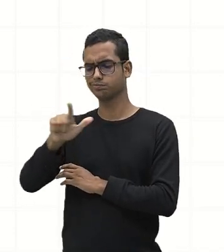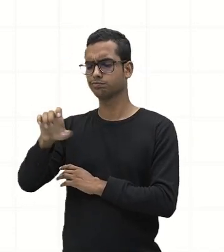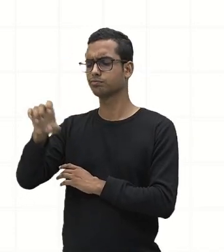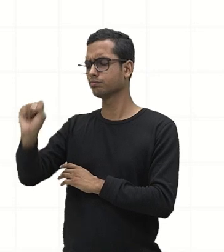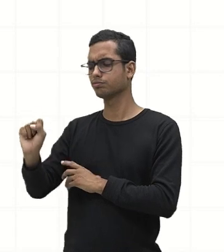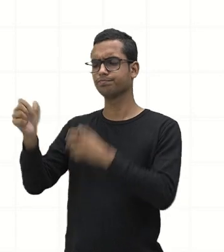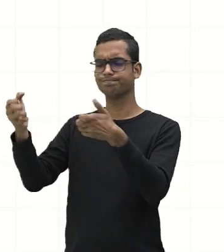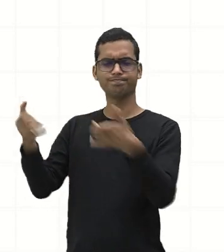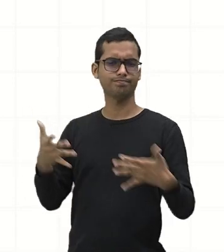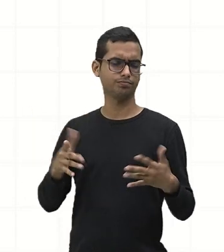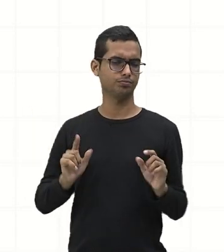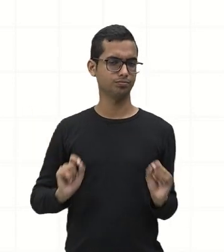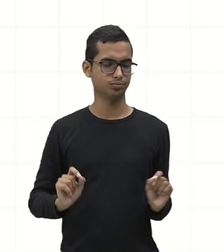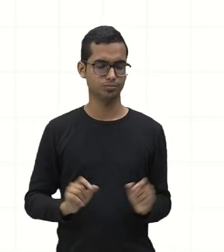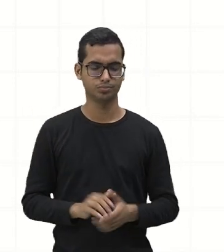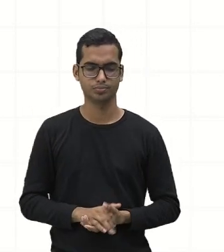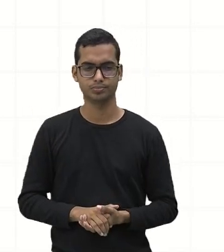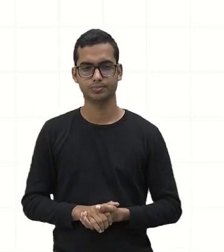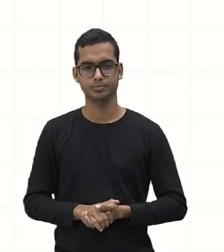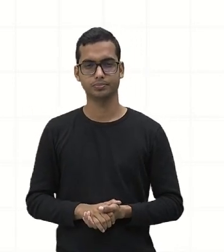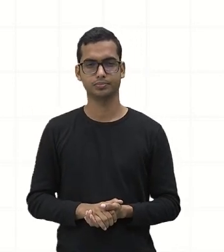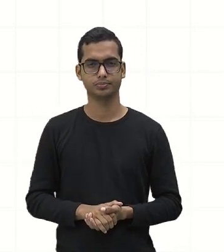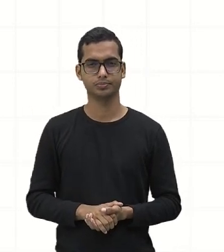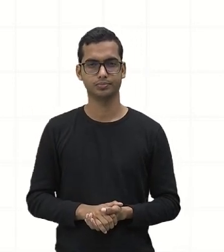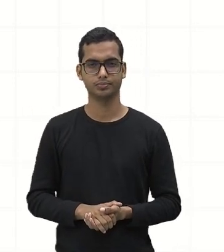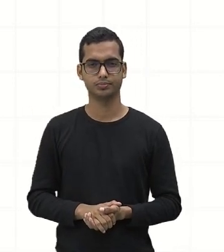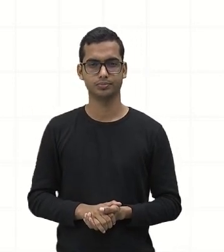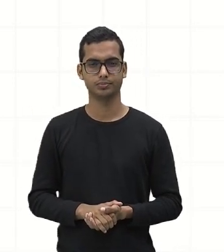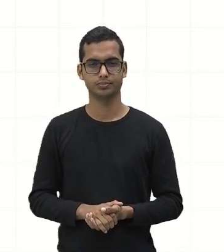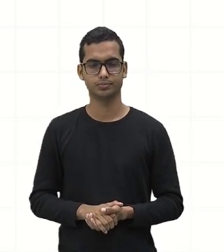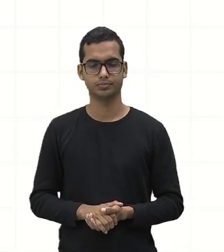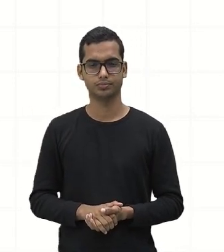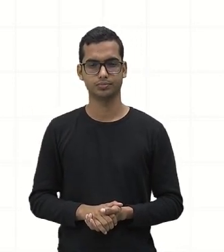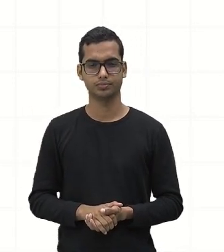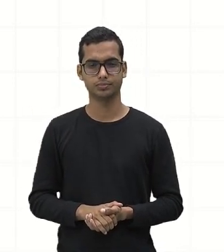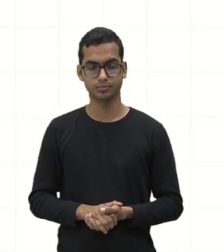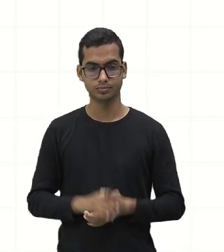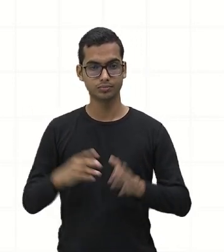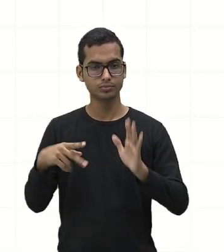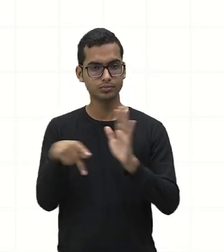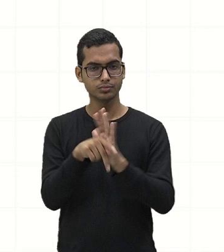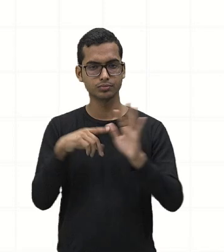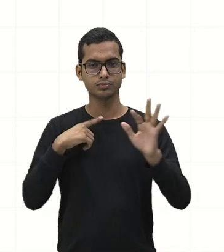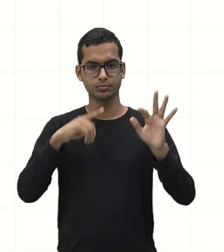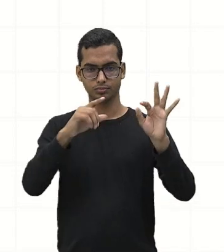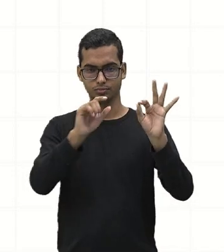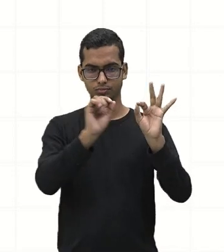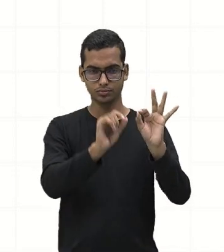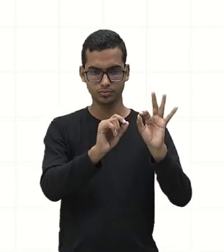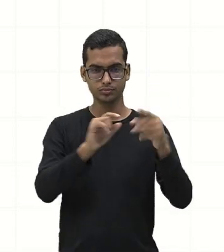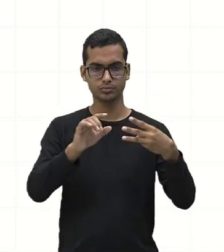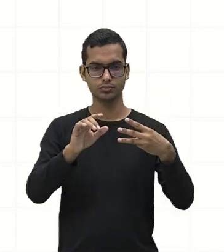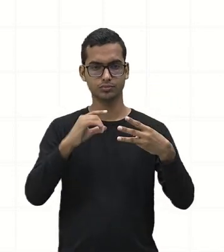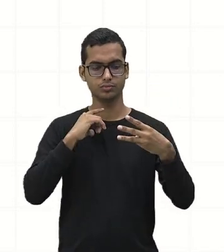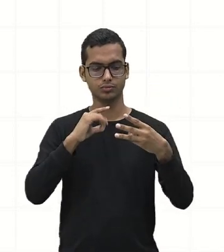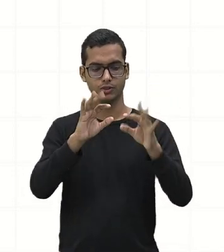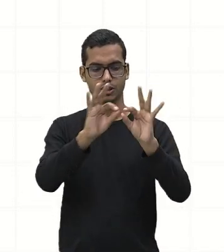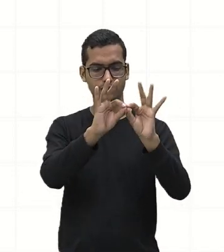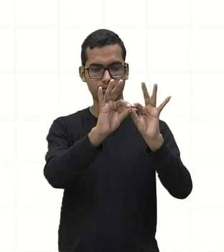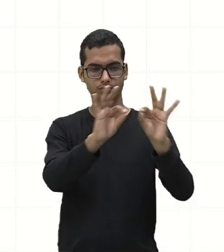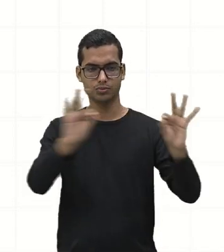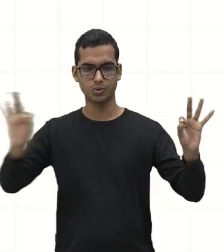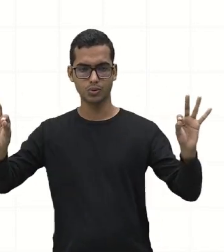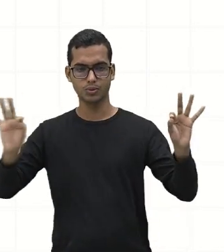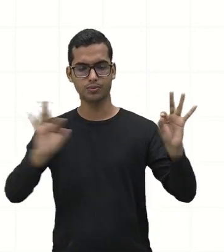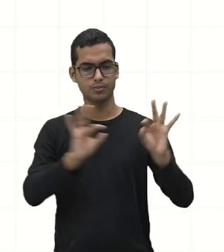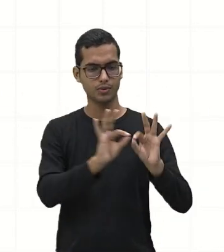o Teorema de Tales? Um fecho de retas paralelas determina em duas